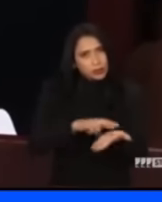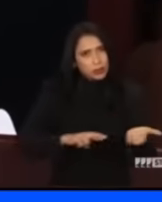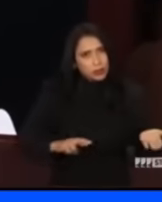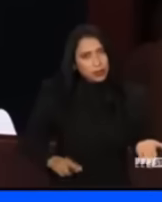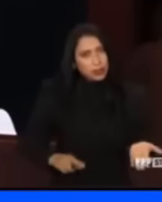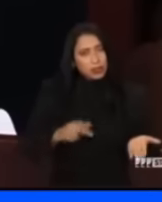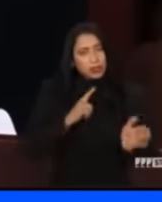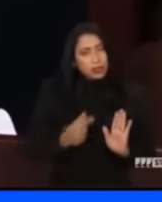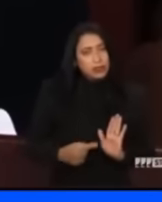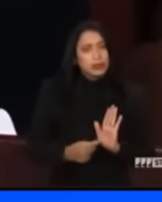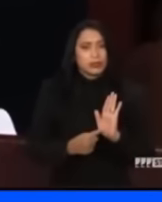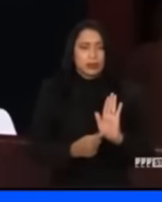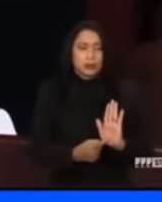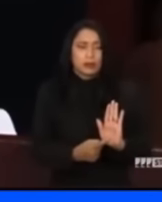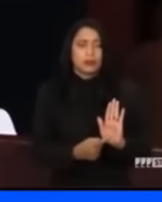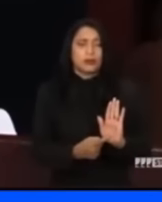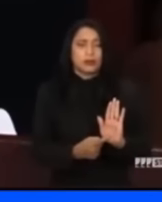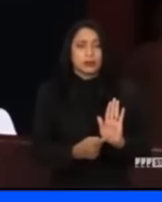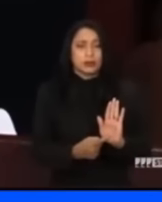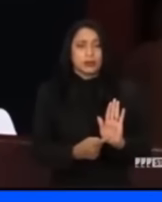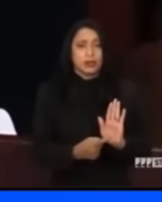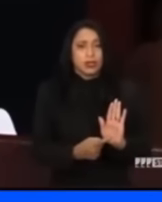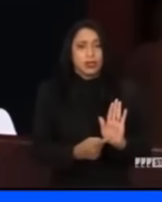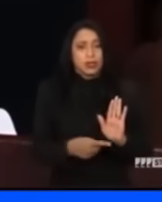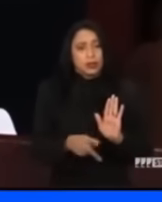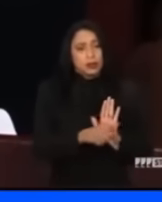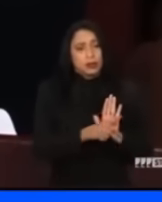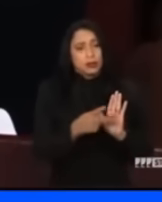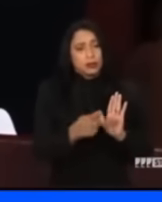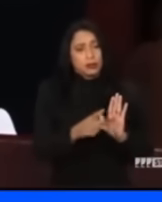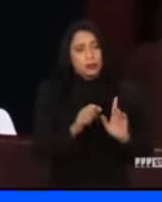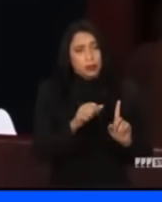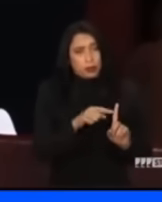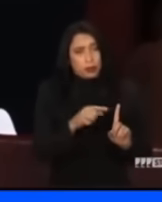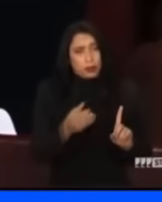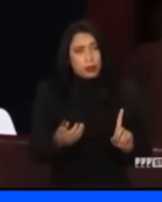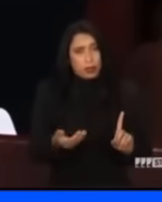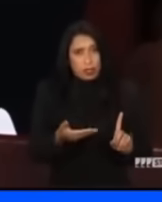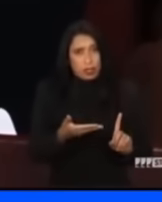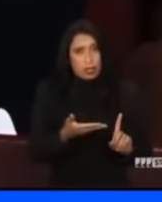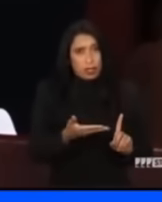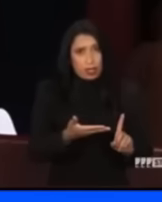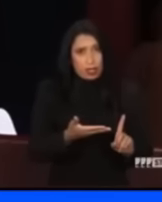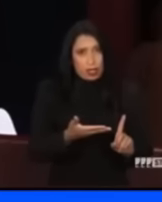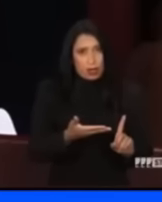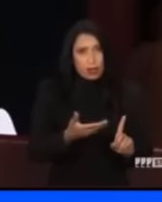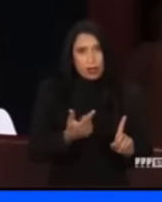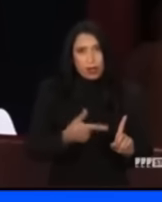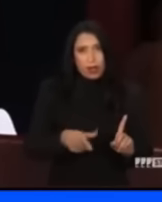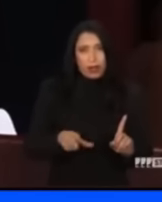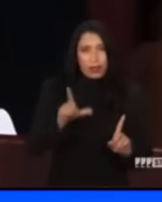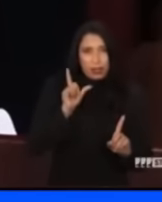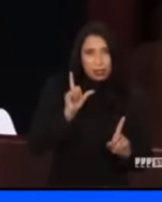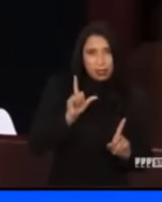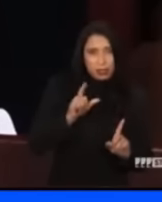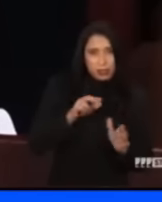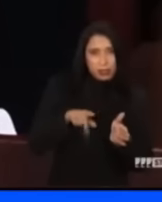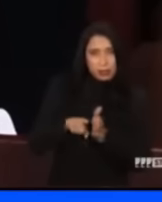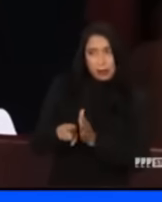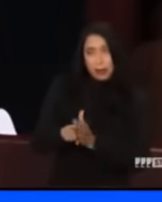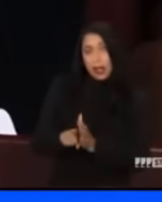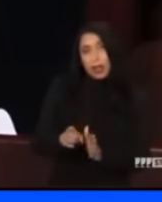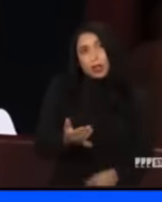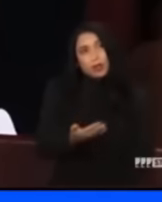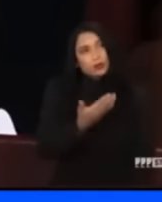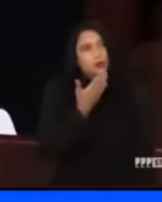seria apresentado, o próprio réu, no seu interrogatório judicial, pede desculpas